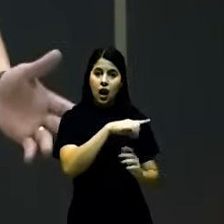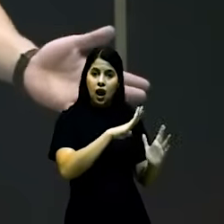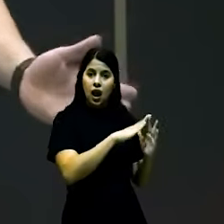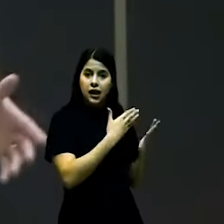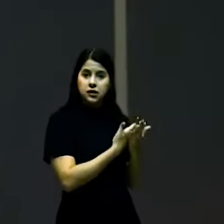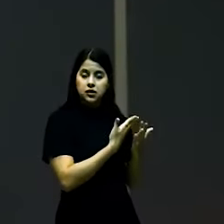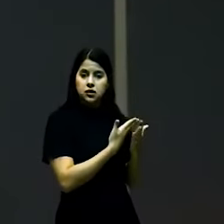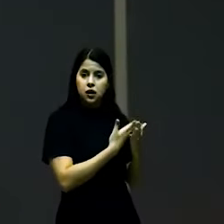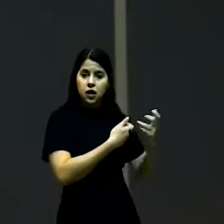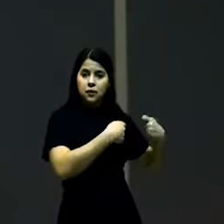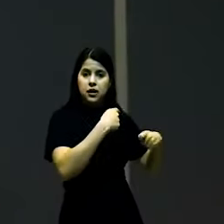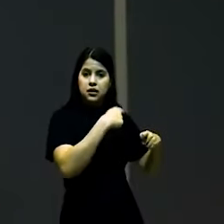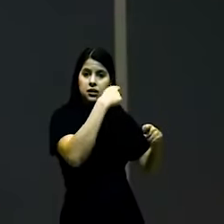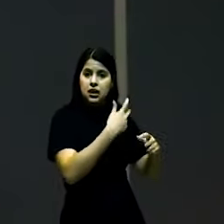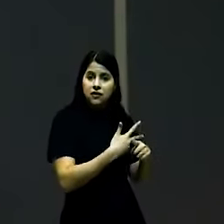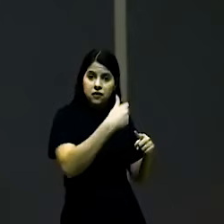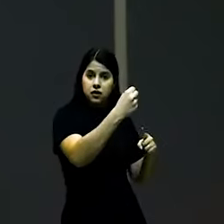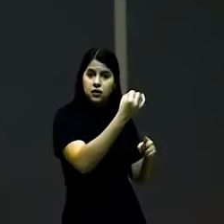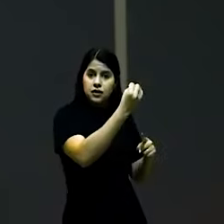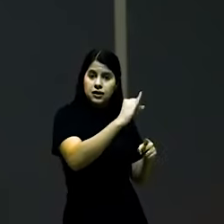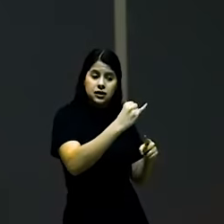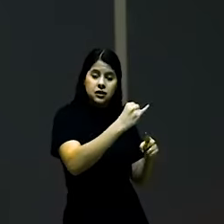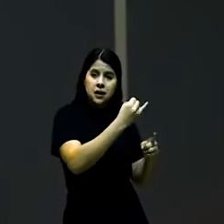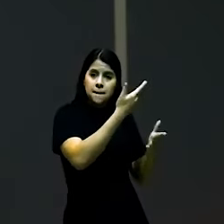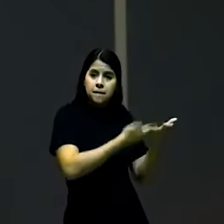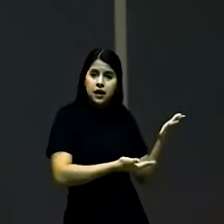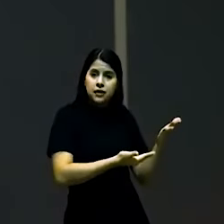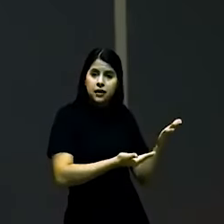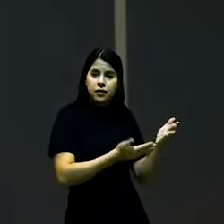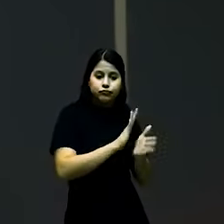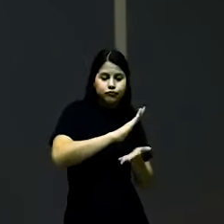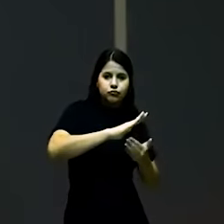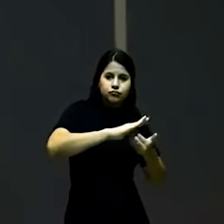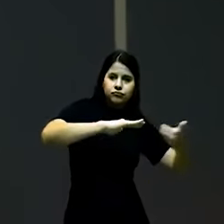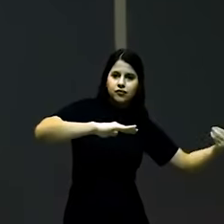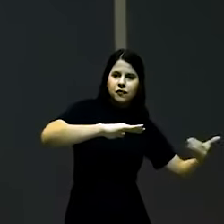Porque se ela perdesse, ela estava fora desse campeonato. Era o jogo de vida ou morte deles.